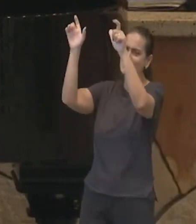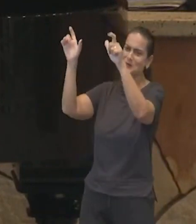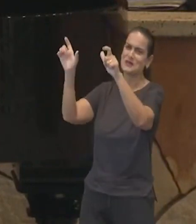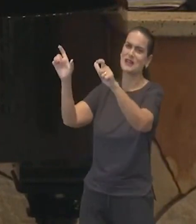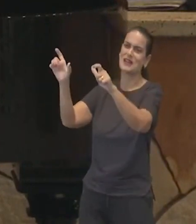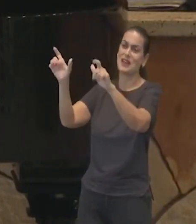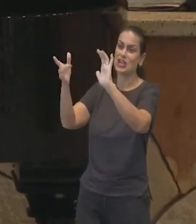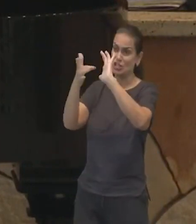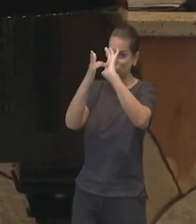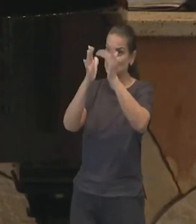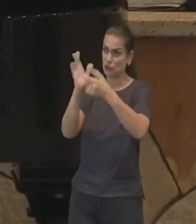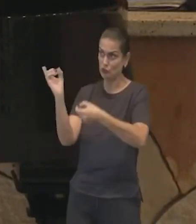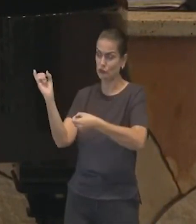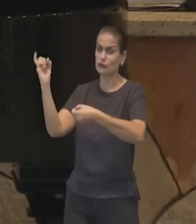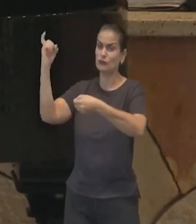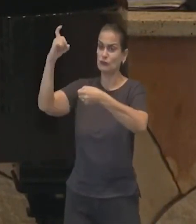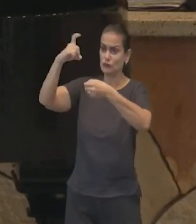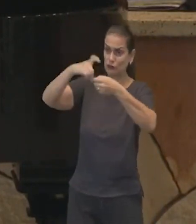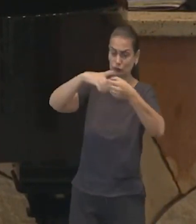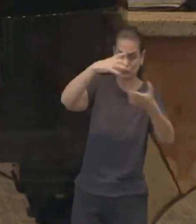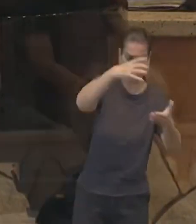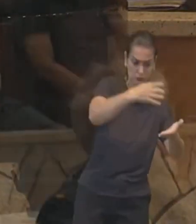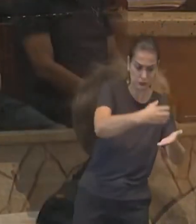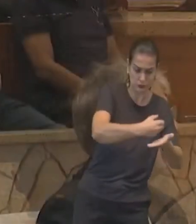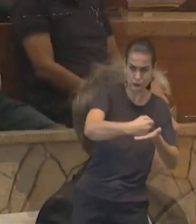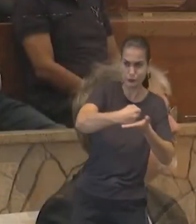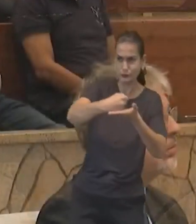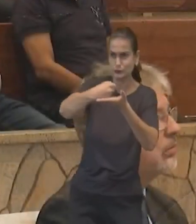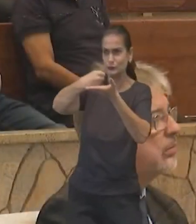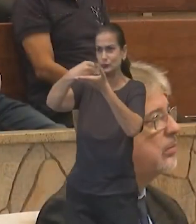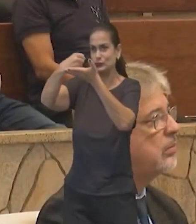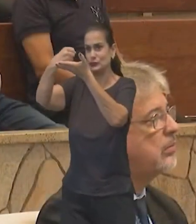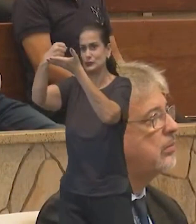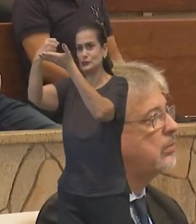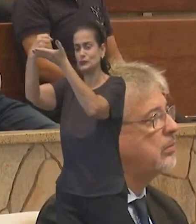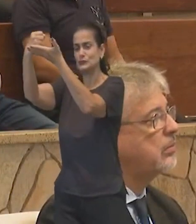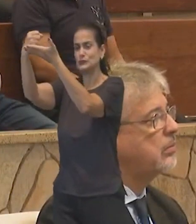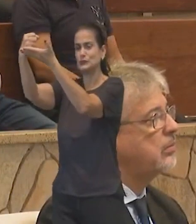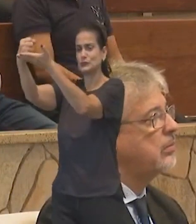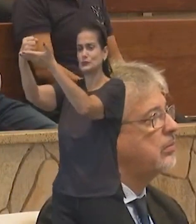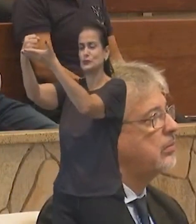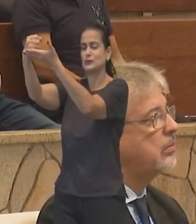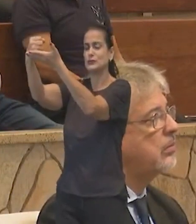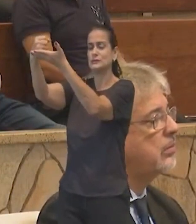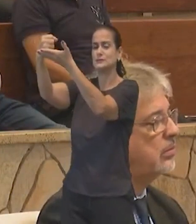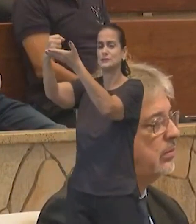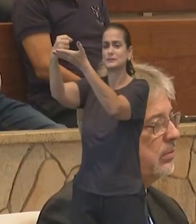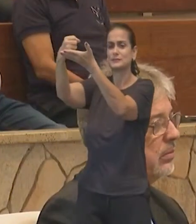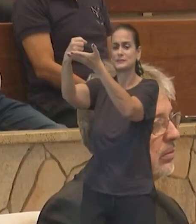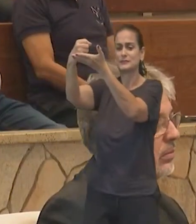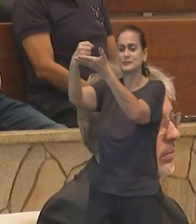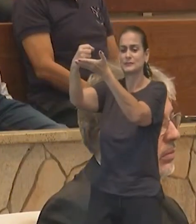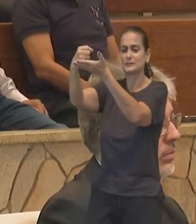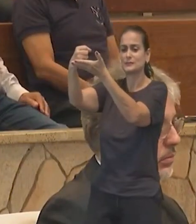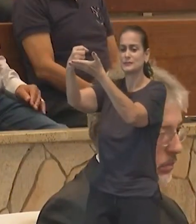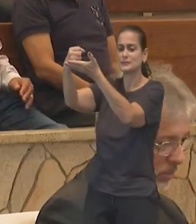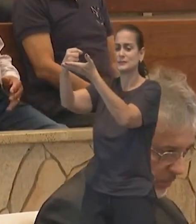Eu virei, vos levarei para mim mesmo.